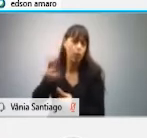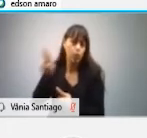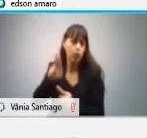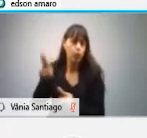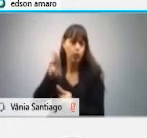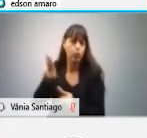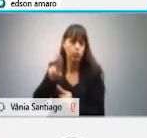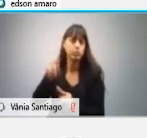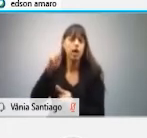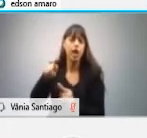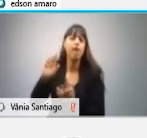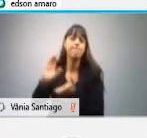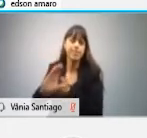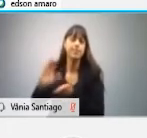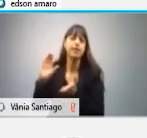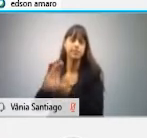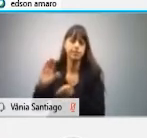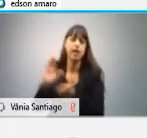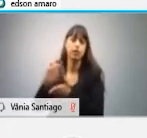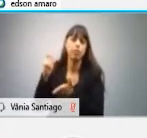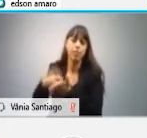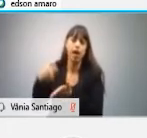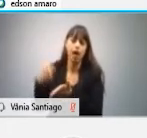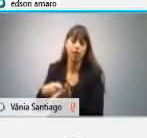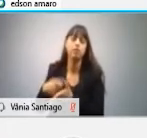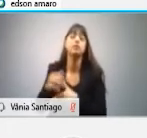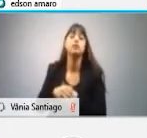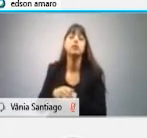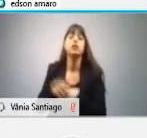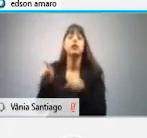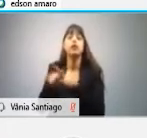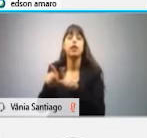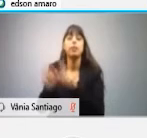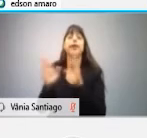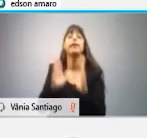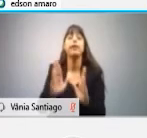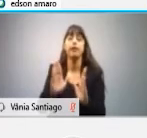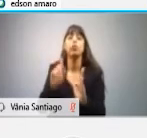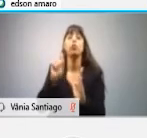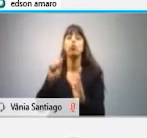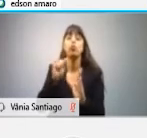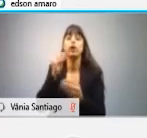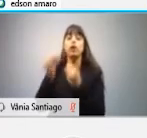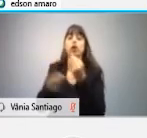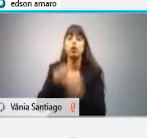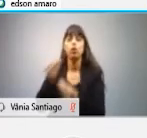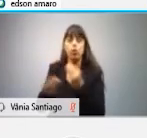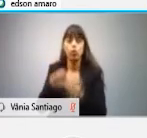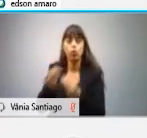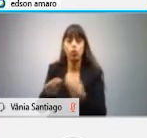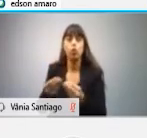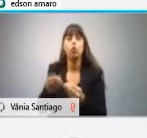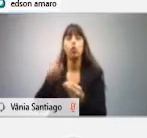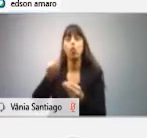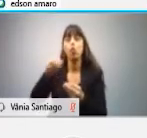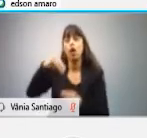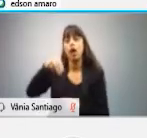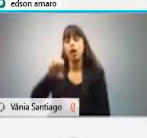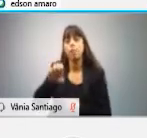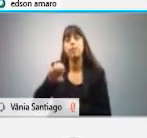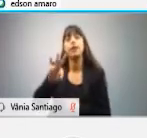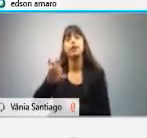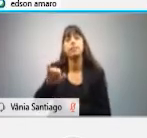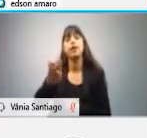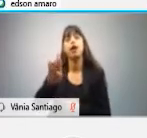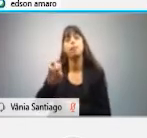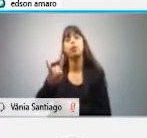por fontes pagadoras. A gente tem um caminho ainda para usar transcriptoma, proteômica e metabolômica, eu vou falar isso daqui a